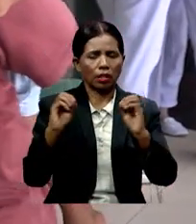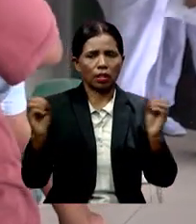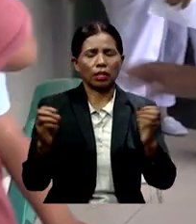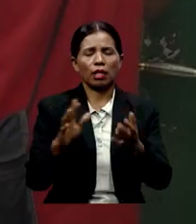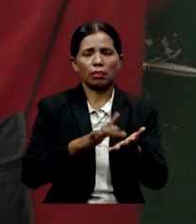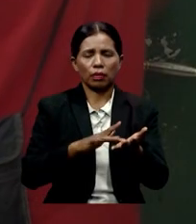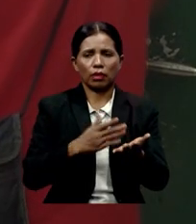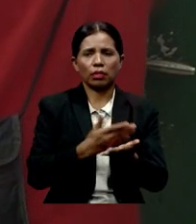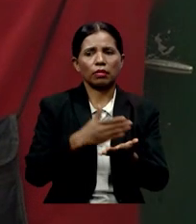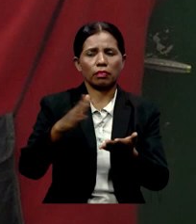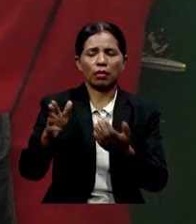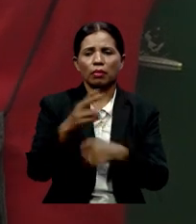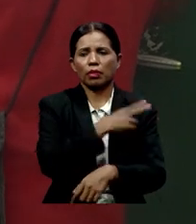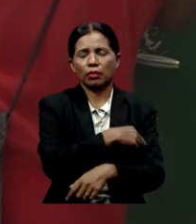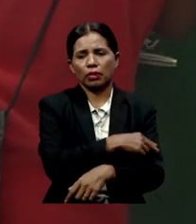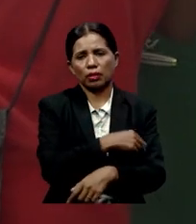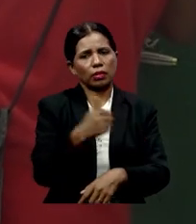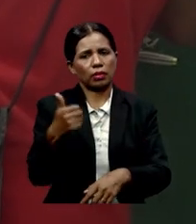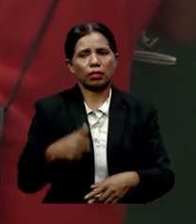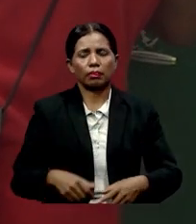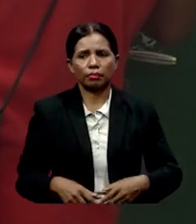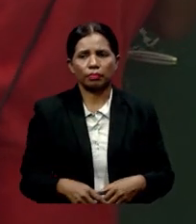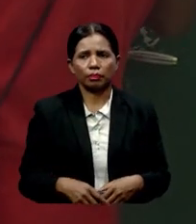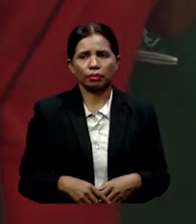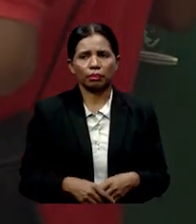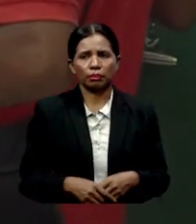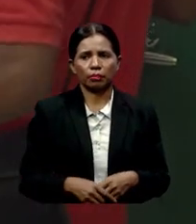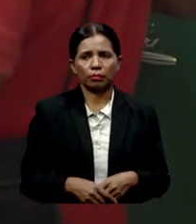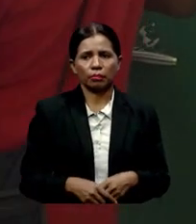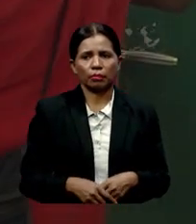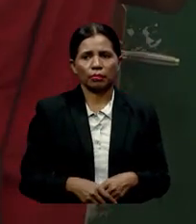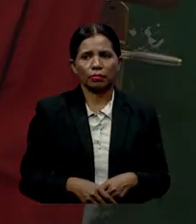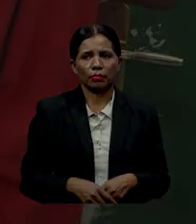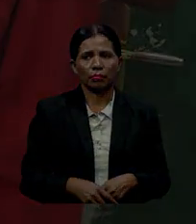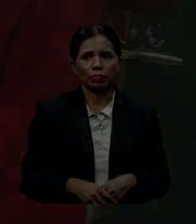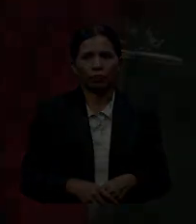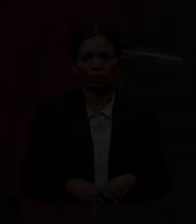a tu distribui ba facilidade saúde sira. Santina de Jesus, Lamberto da Silva, GMN.